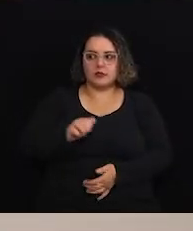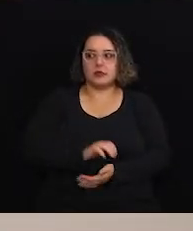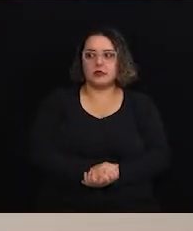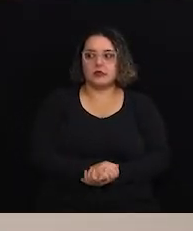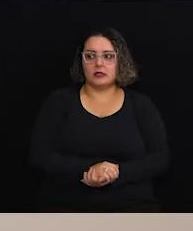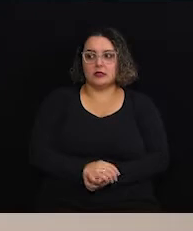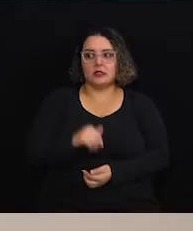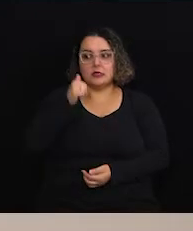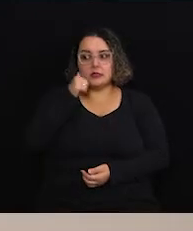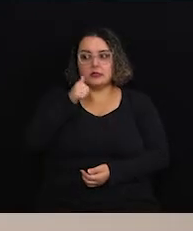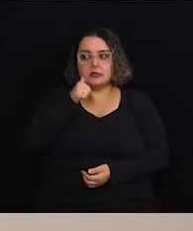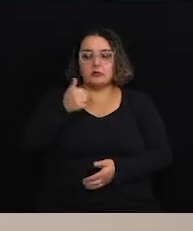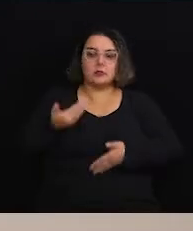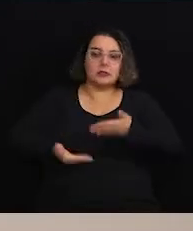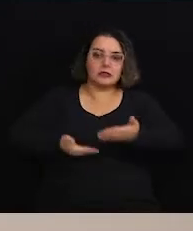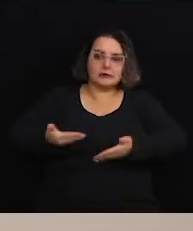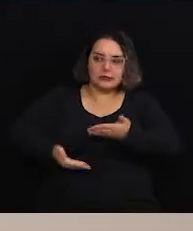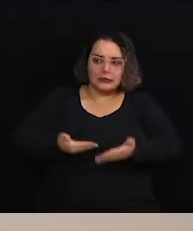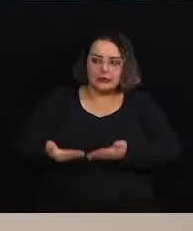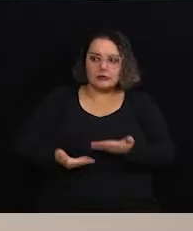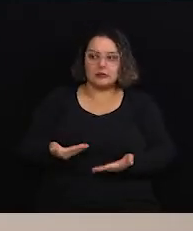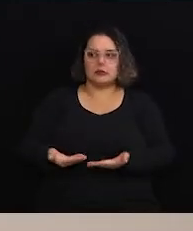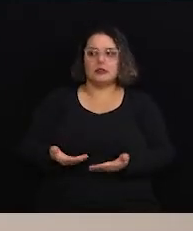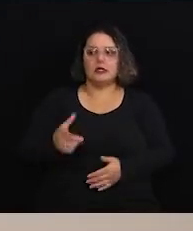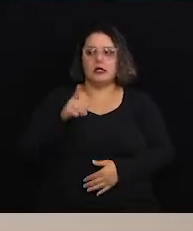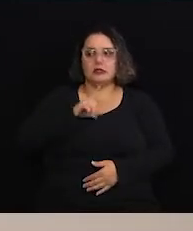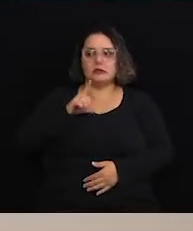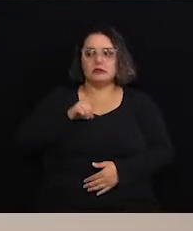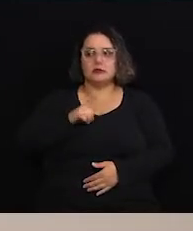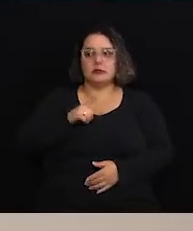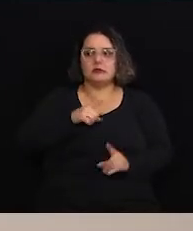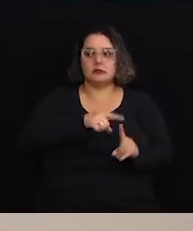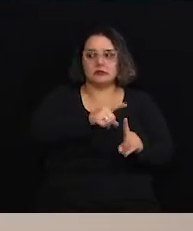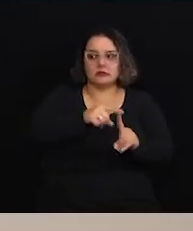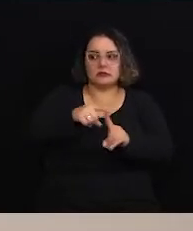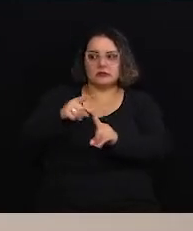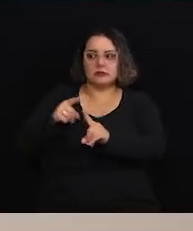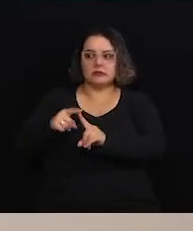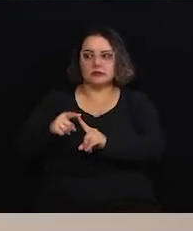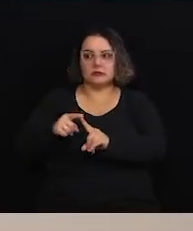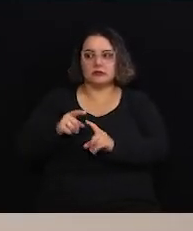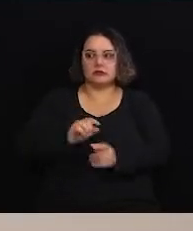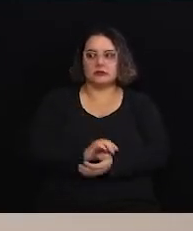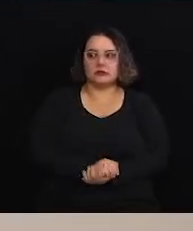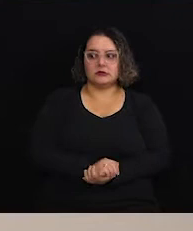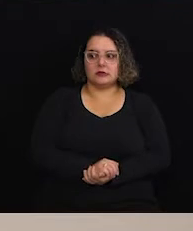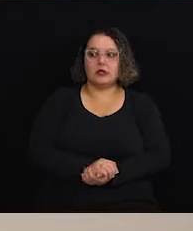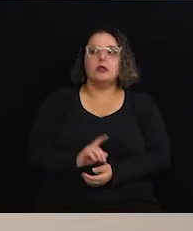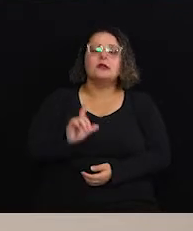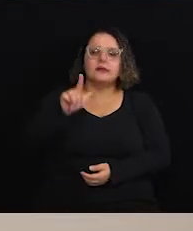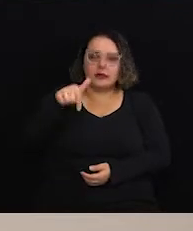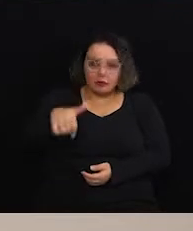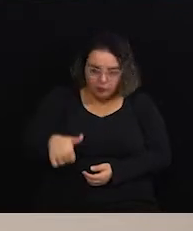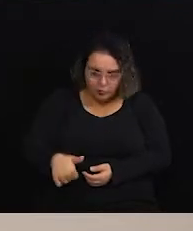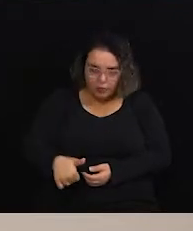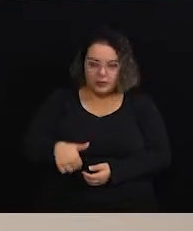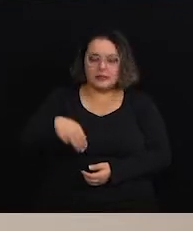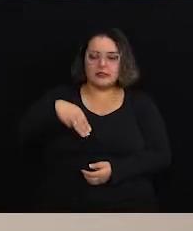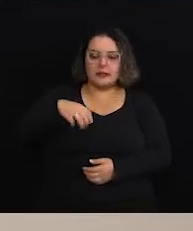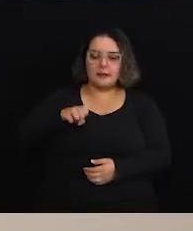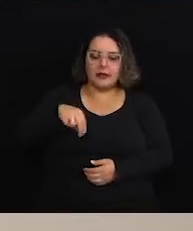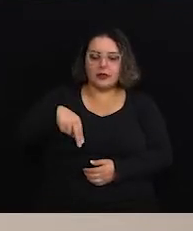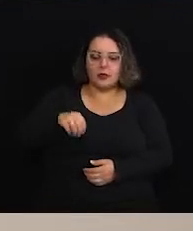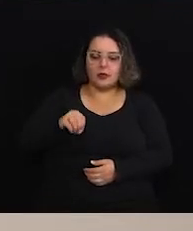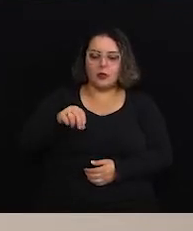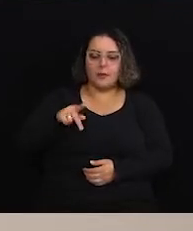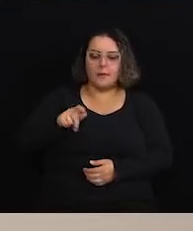essa mulher tratada. Embora existam alguns casos que pode haver recidiva da doença depois da menopausa, mas a gente considera, a